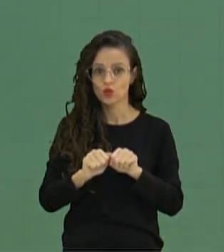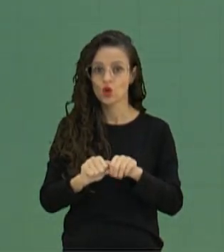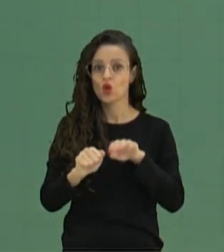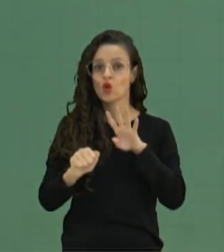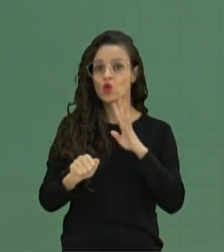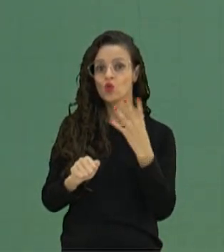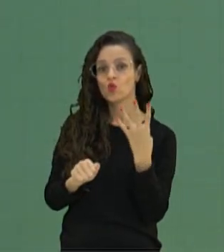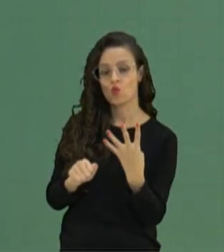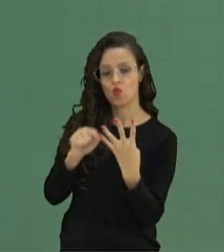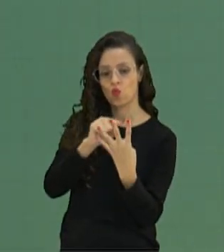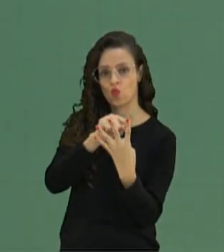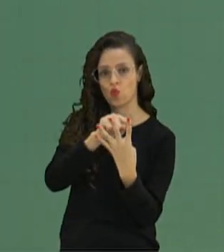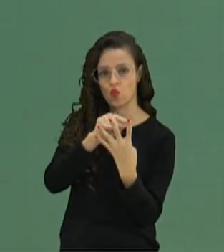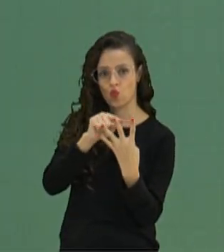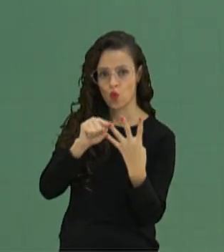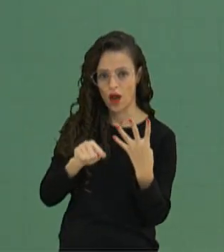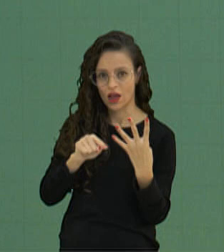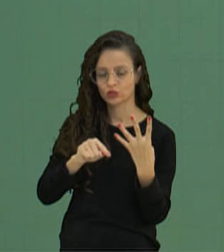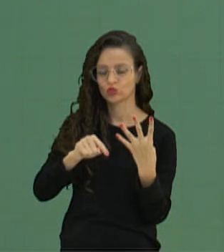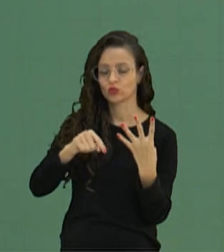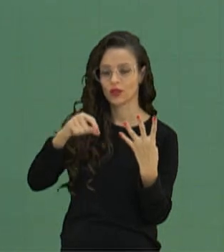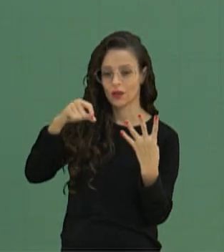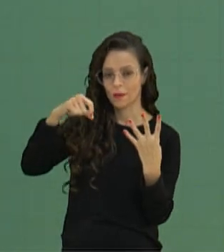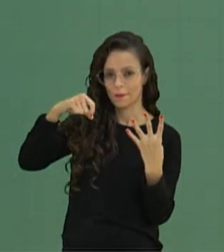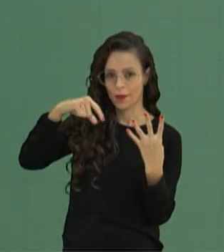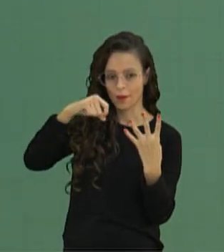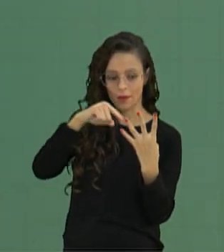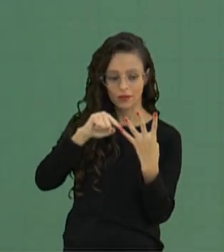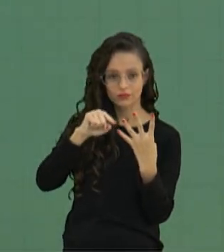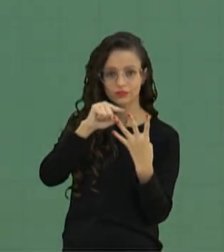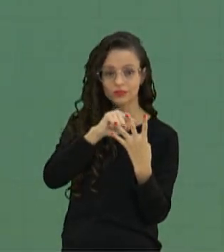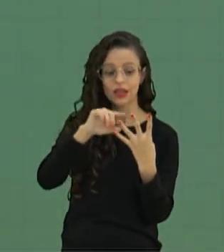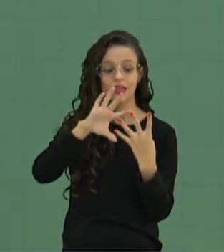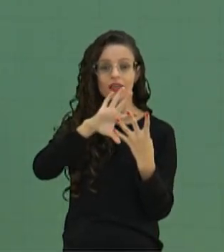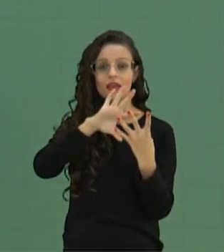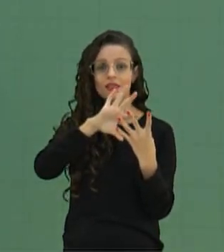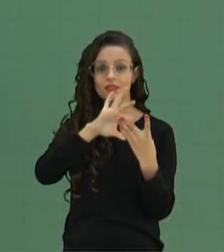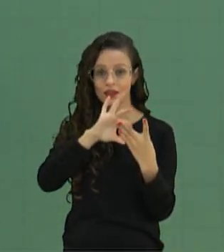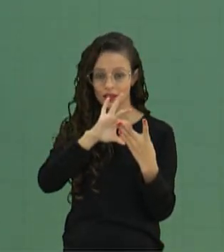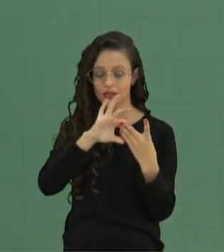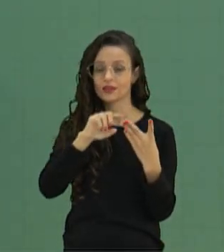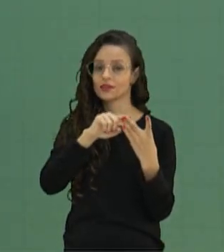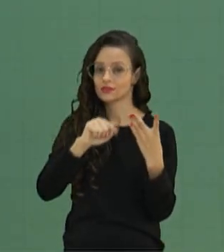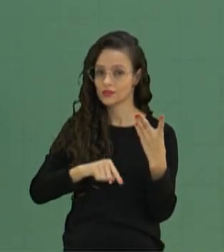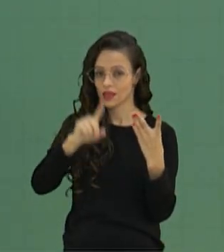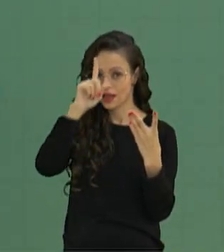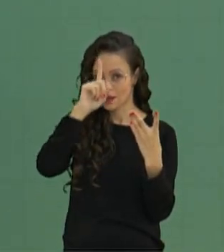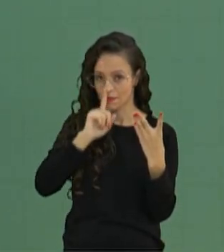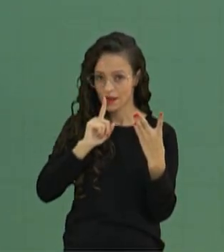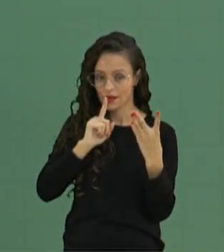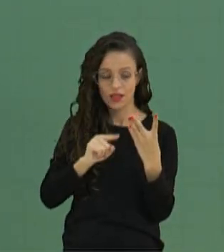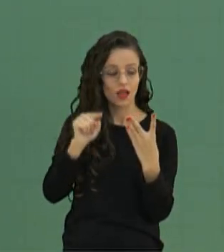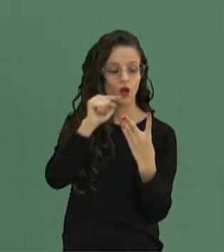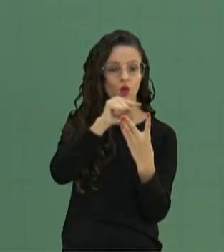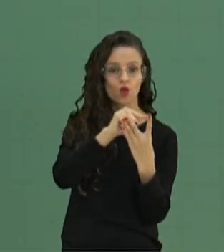quatro sementes, cada 4 plantas originadas, 3 produziam sementes amarelas e uma produzia